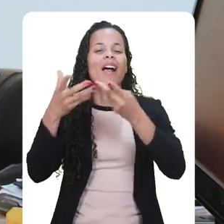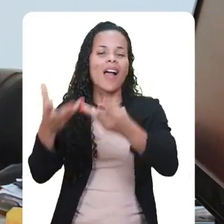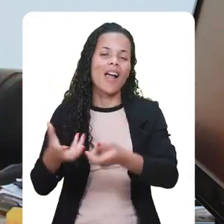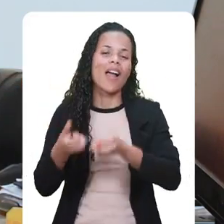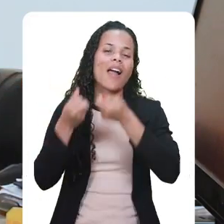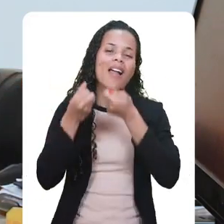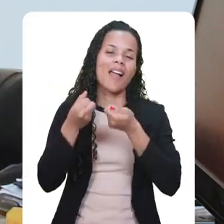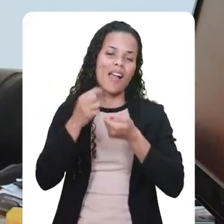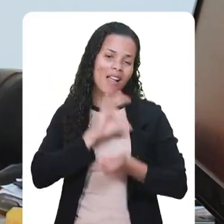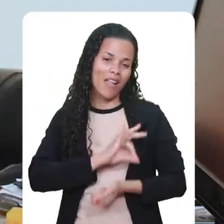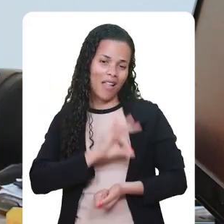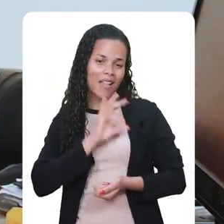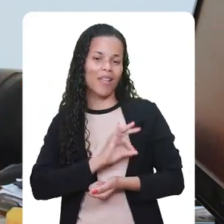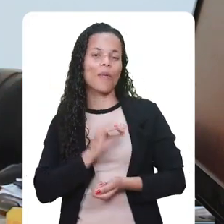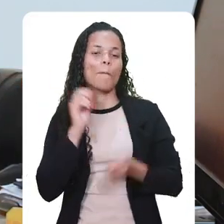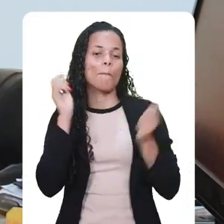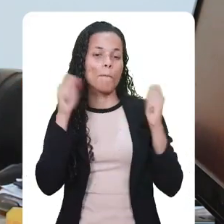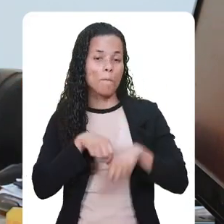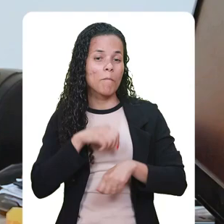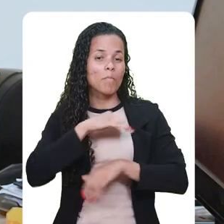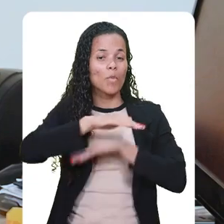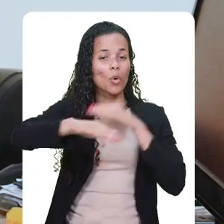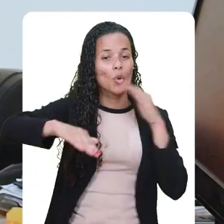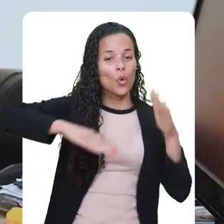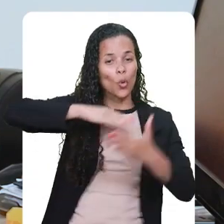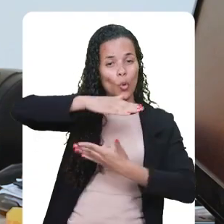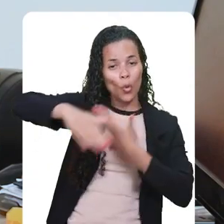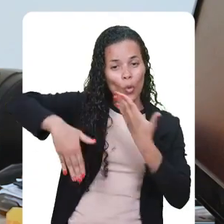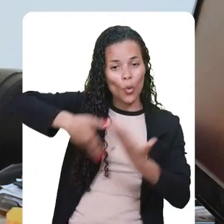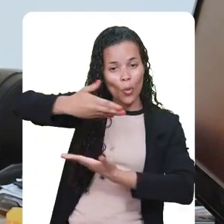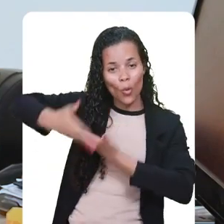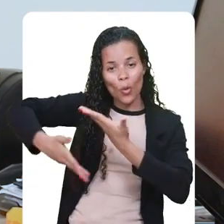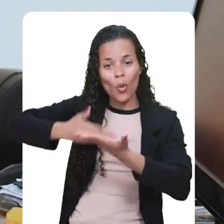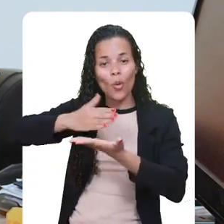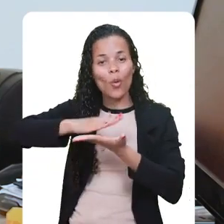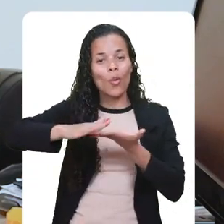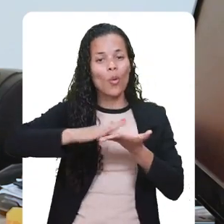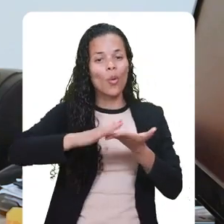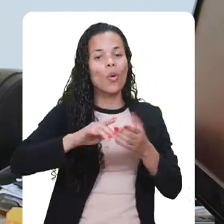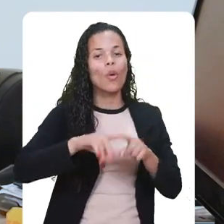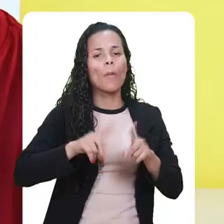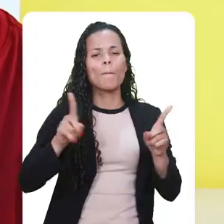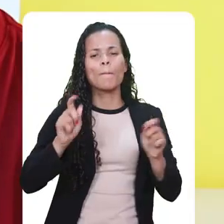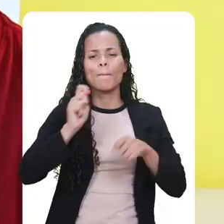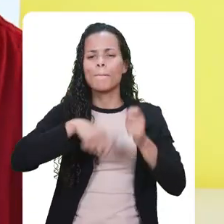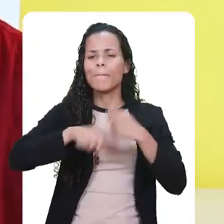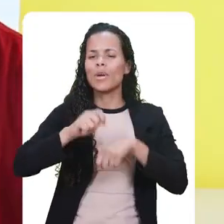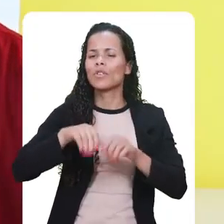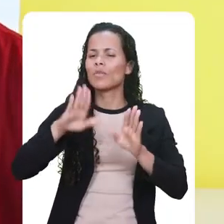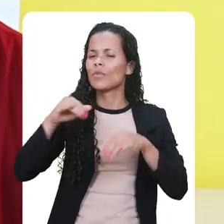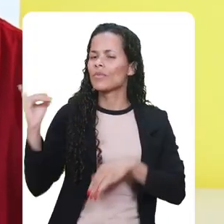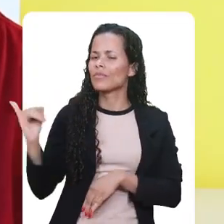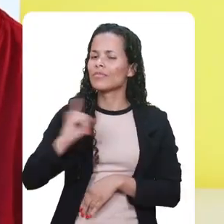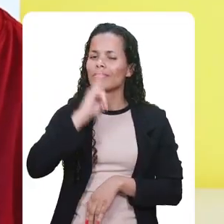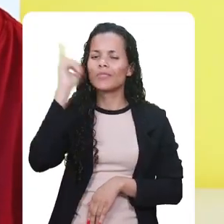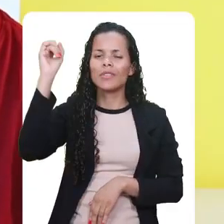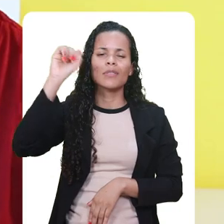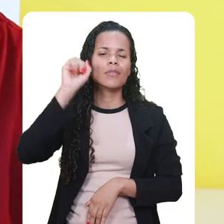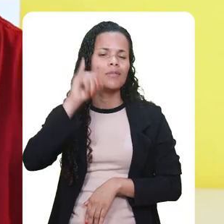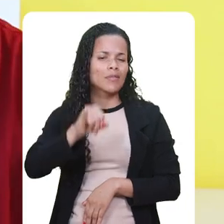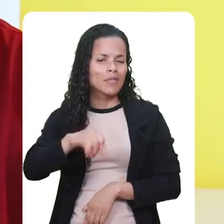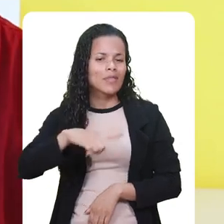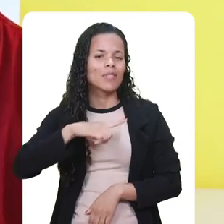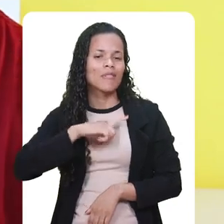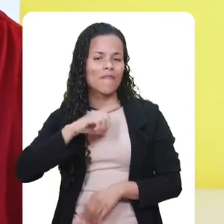uma retribuição financeira, né? Isso tudo faz girar esse mecanismo da economia. O importante é isso, é que